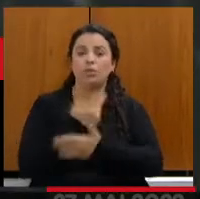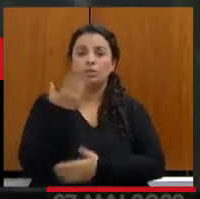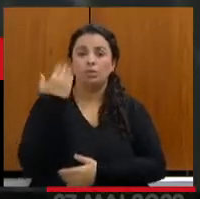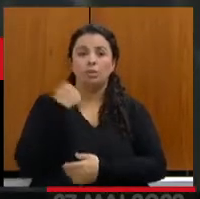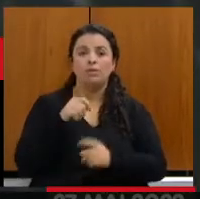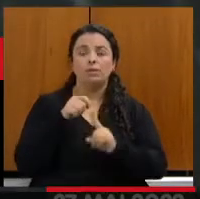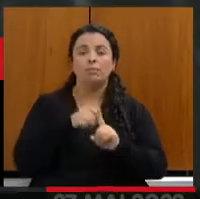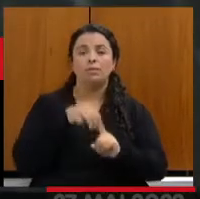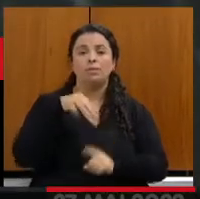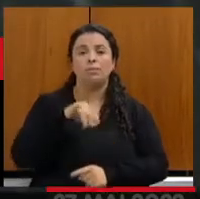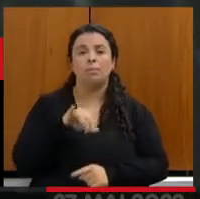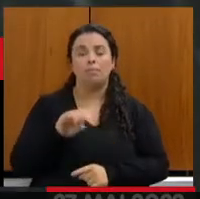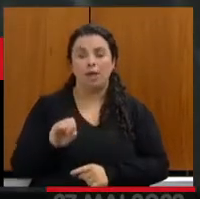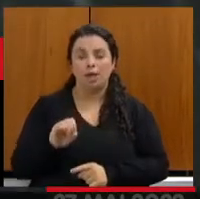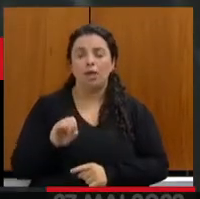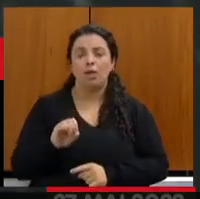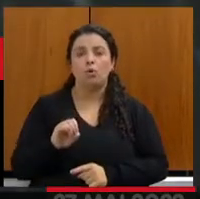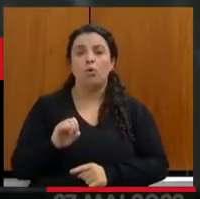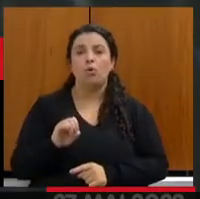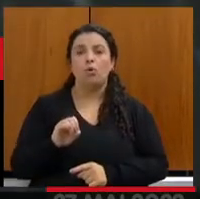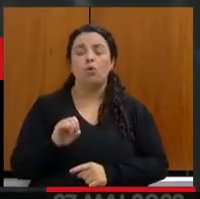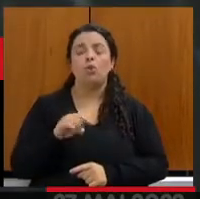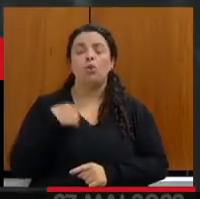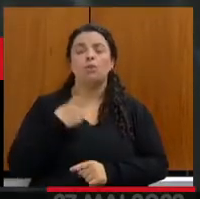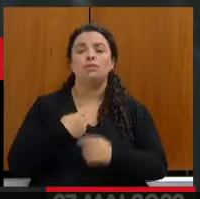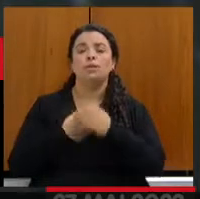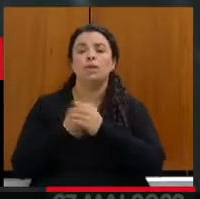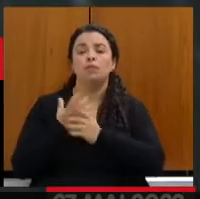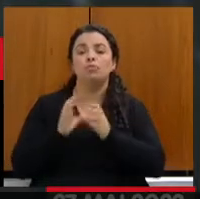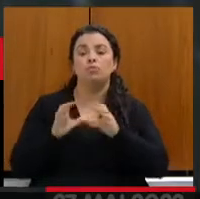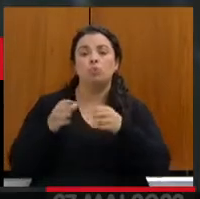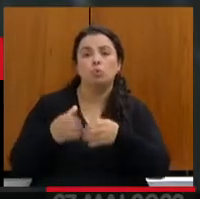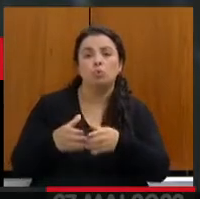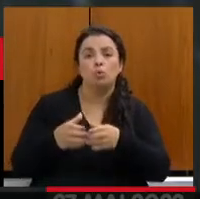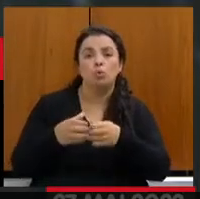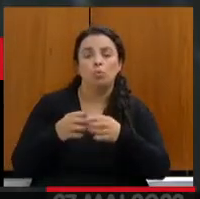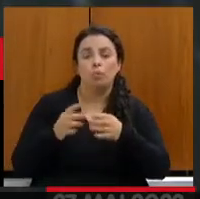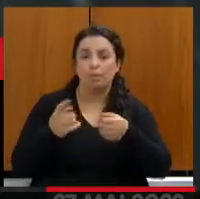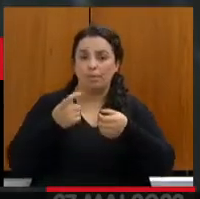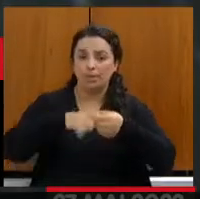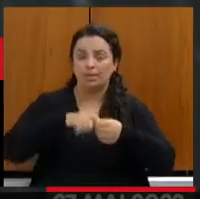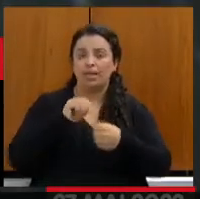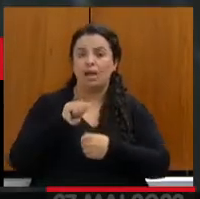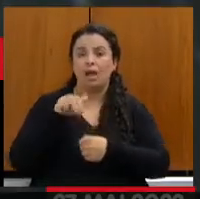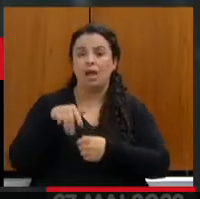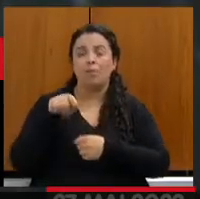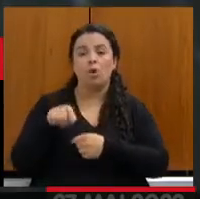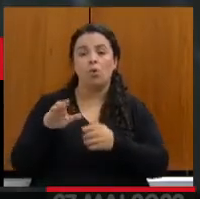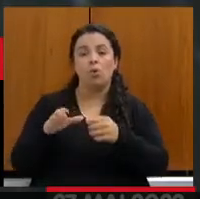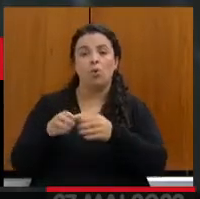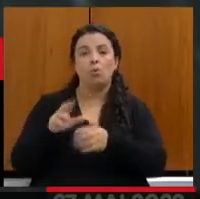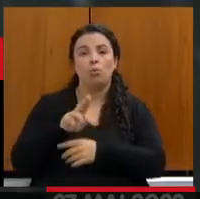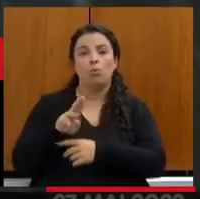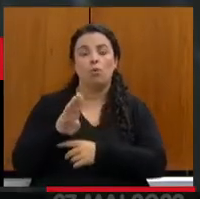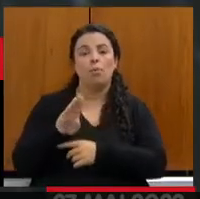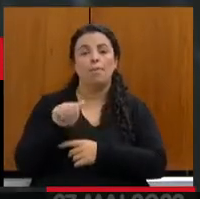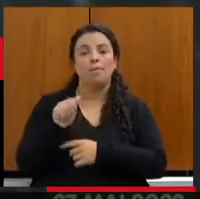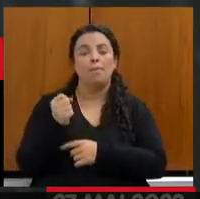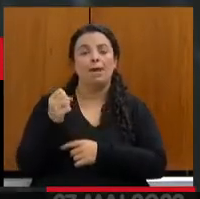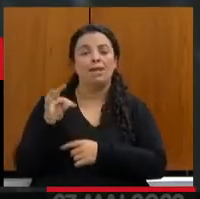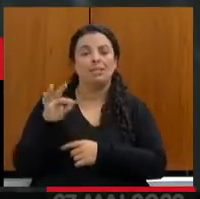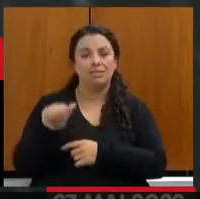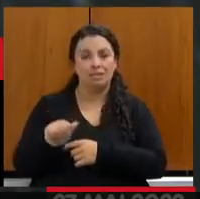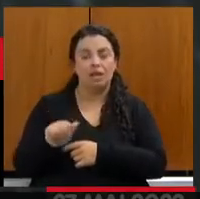Nós criamos um braço da ama chamado basta um coletivo de psicólogas e advogadas voluntárias